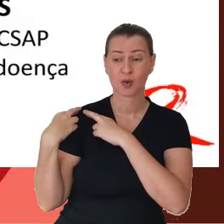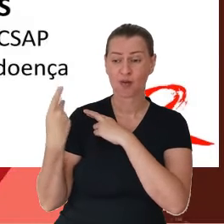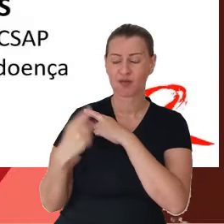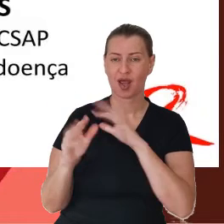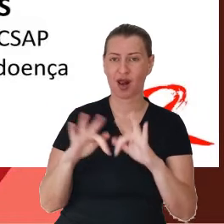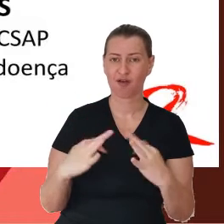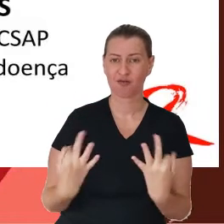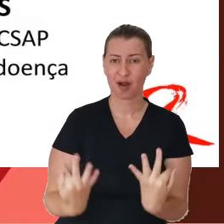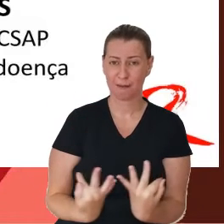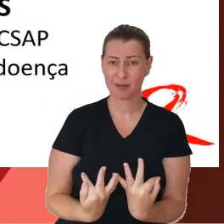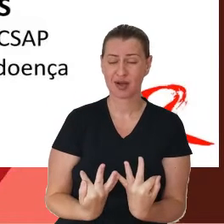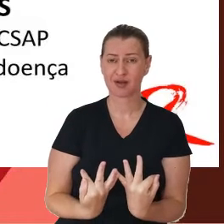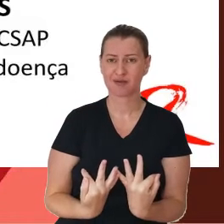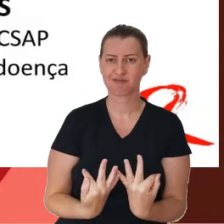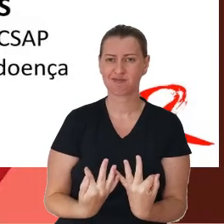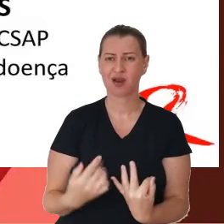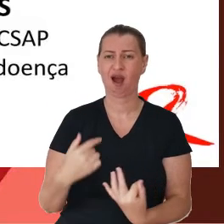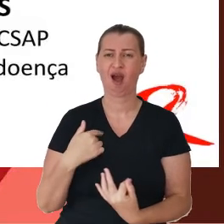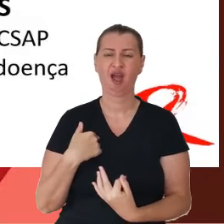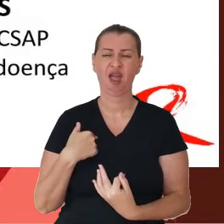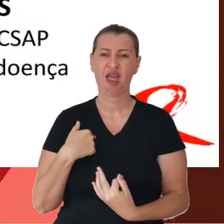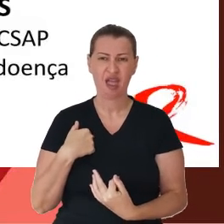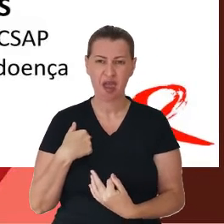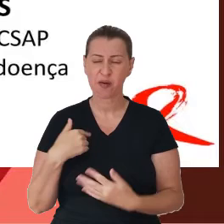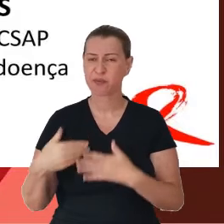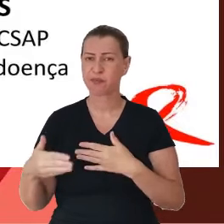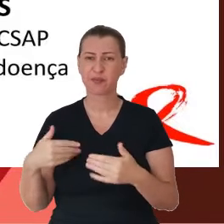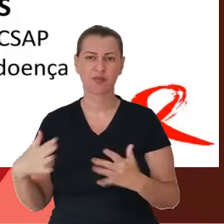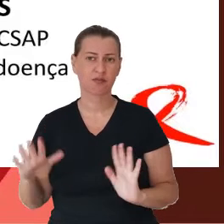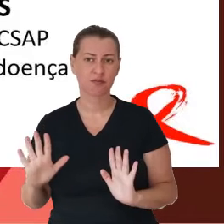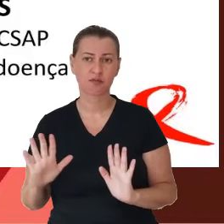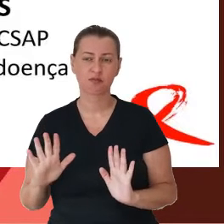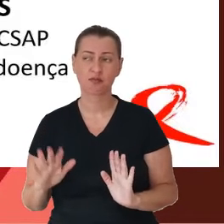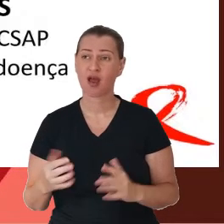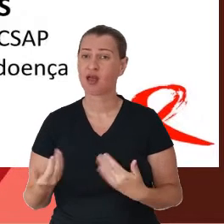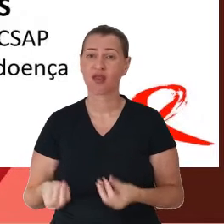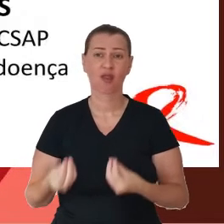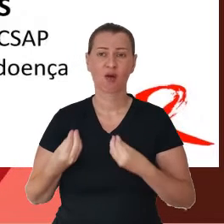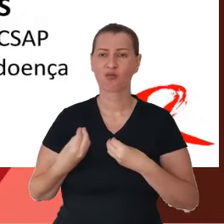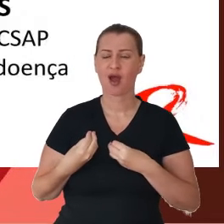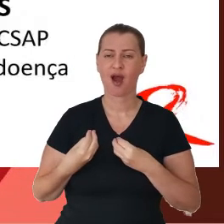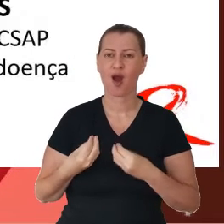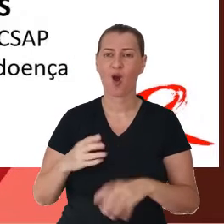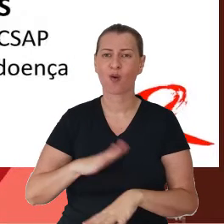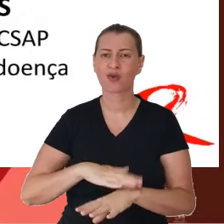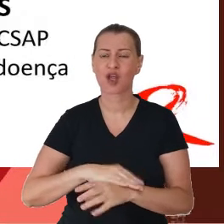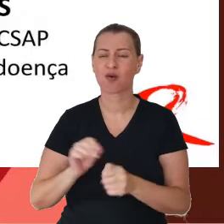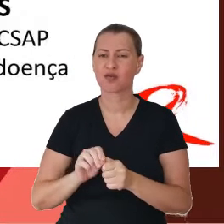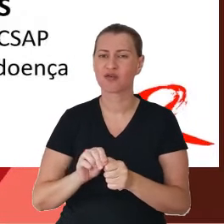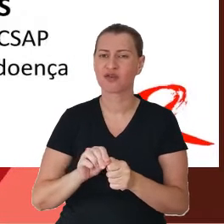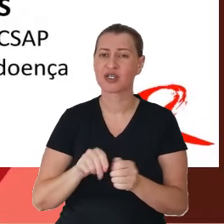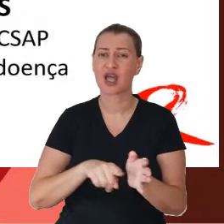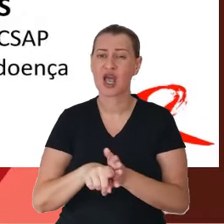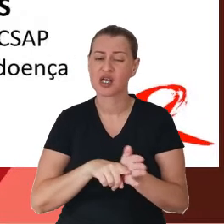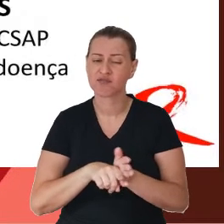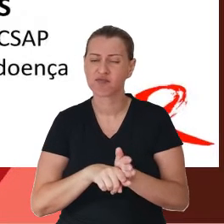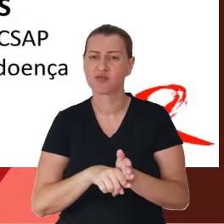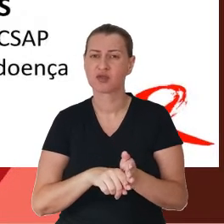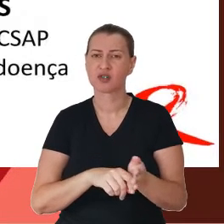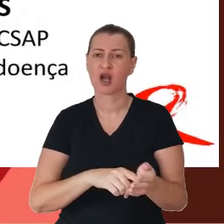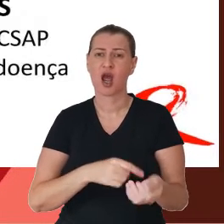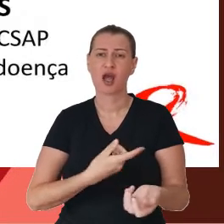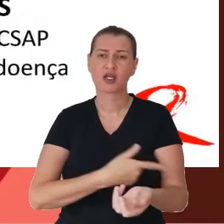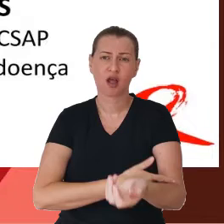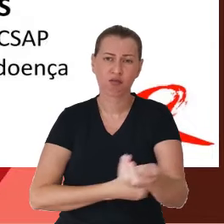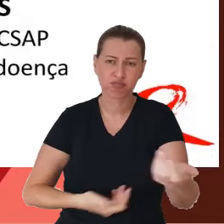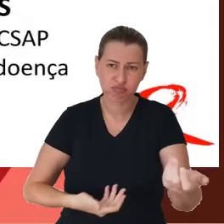família, acaba se colocando em segundo plano, e não se permite, não se dá o tempo de fazer os exames, de fazer o